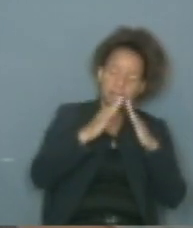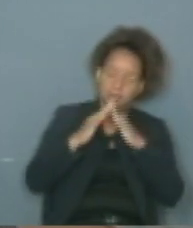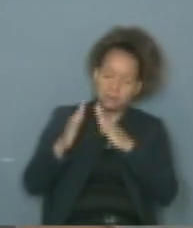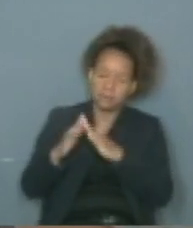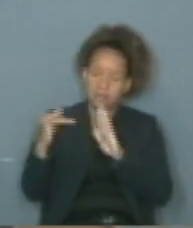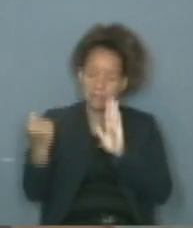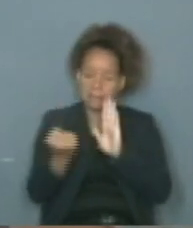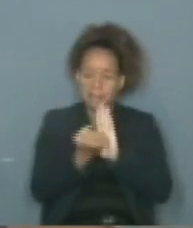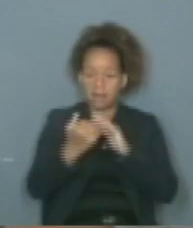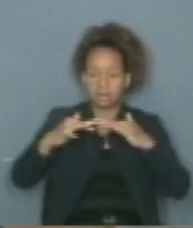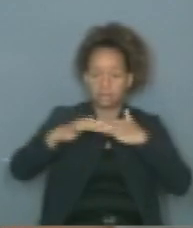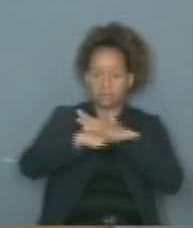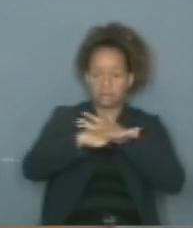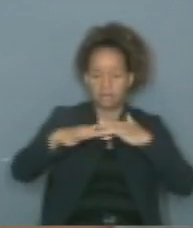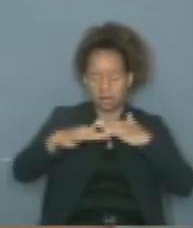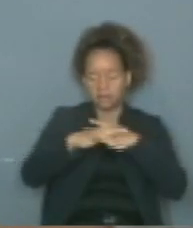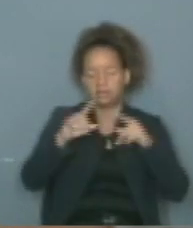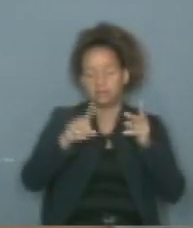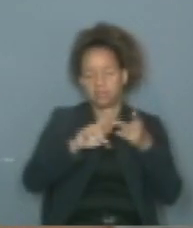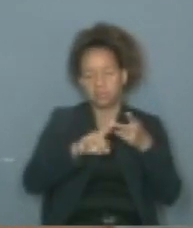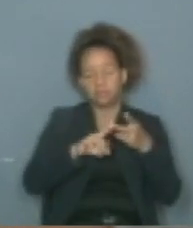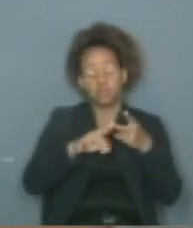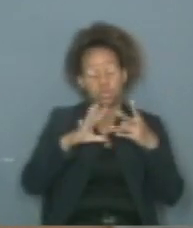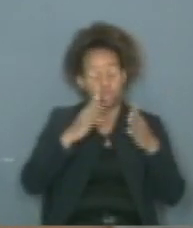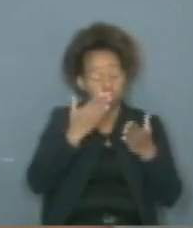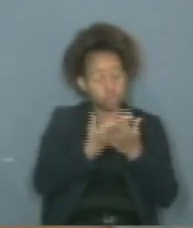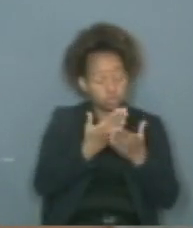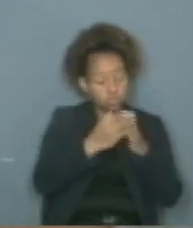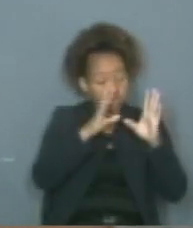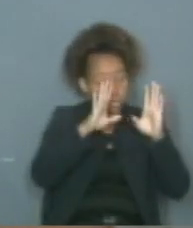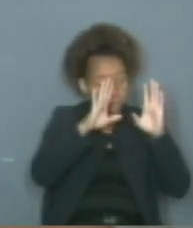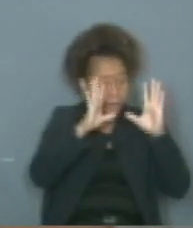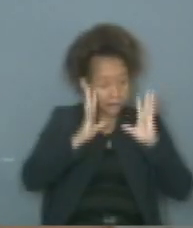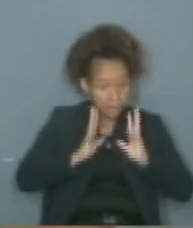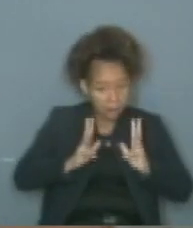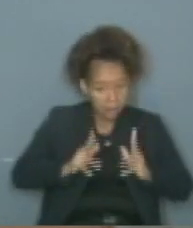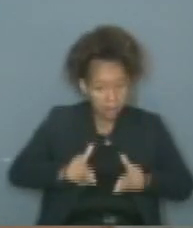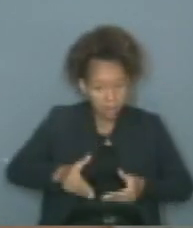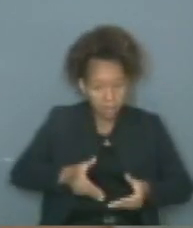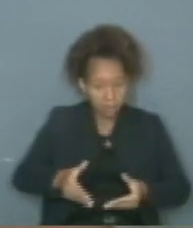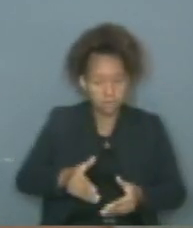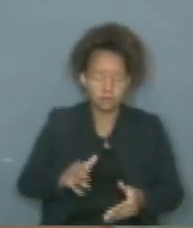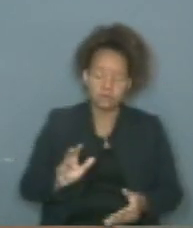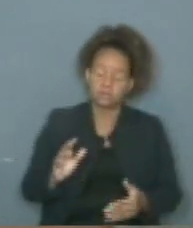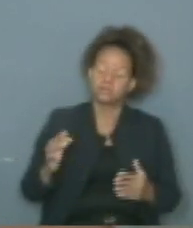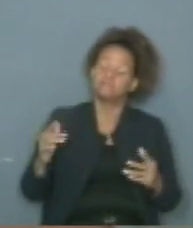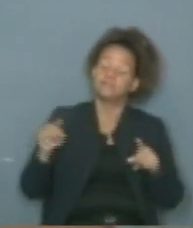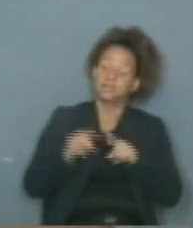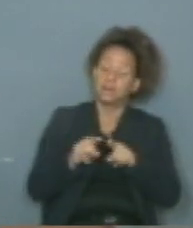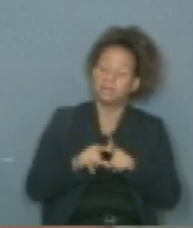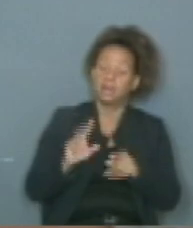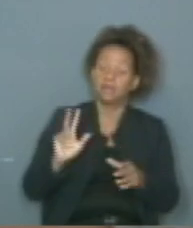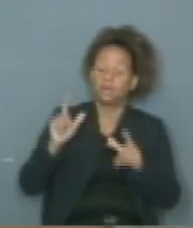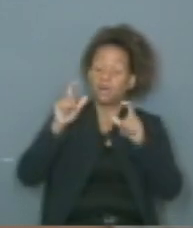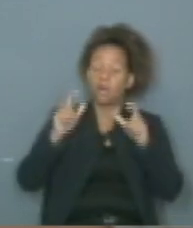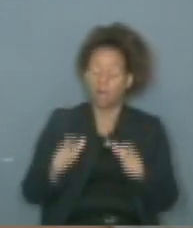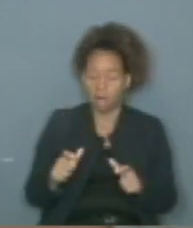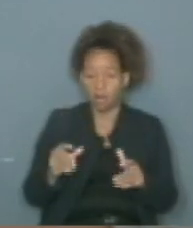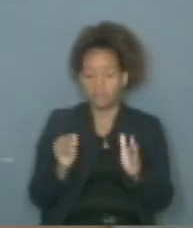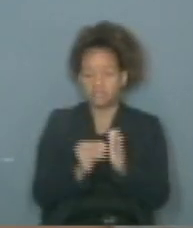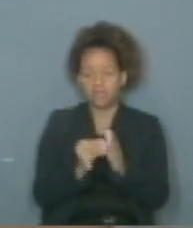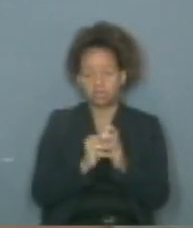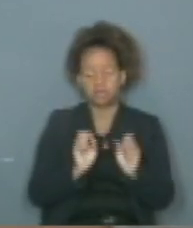de impacto viário, estudo sobre drenagem, mobilidade ou ocupação de solo.